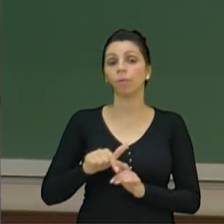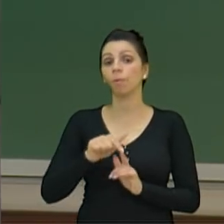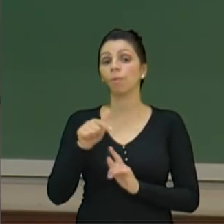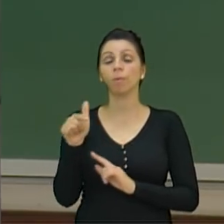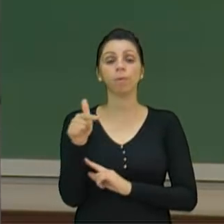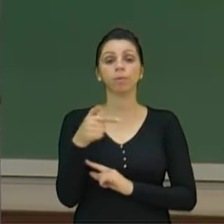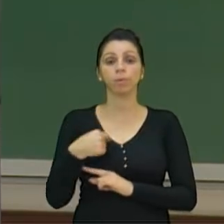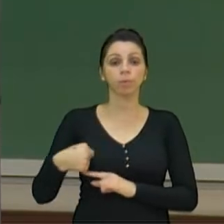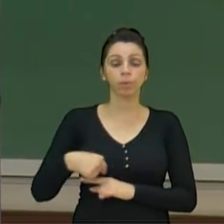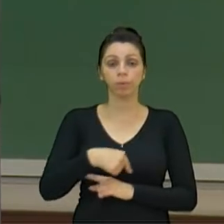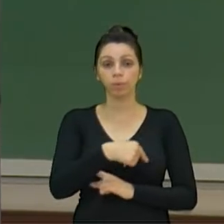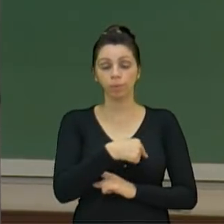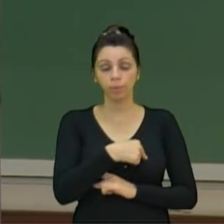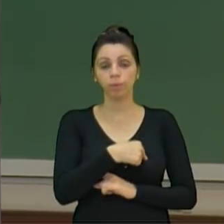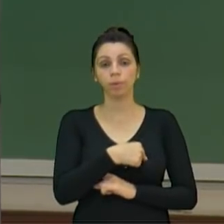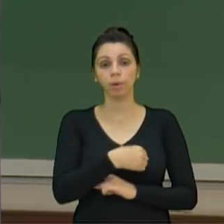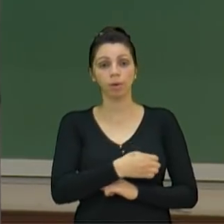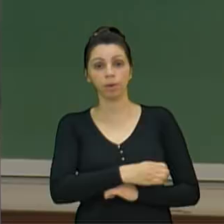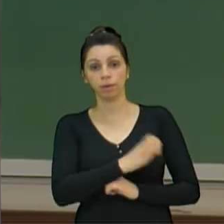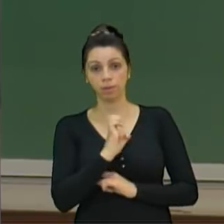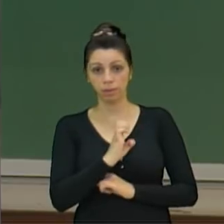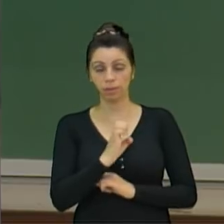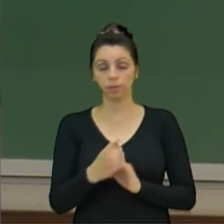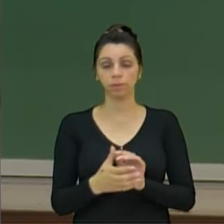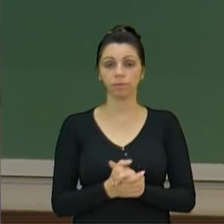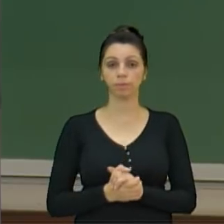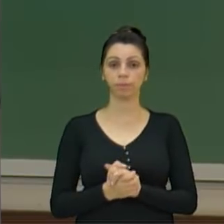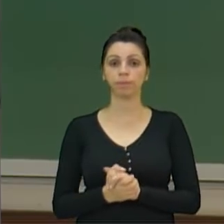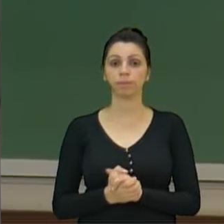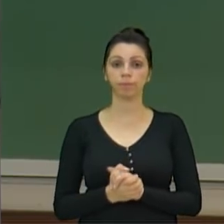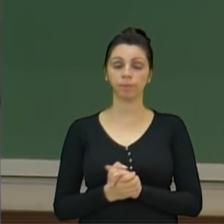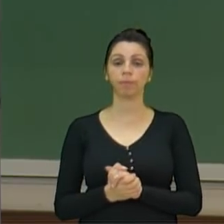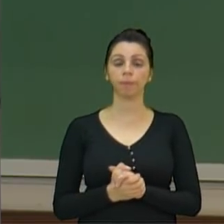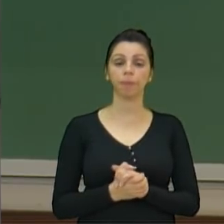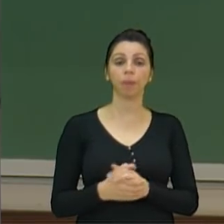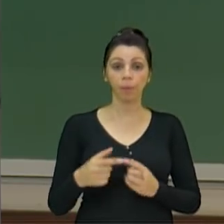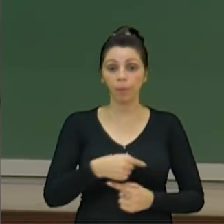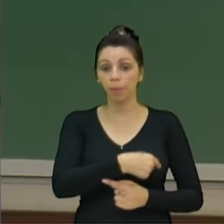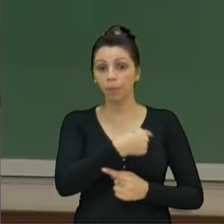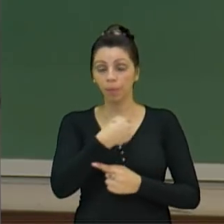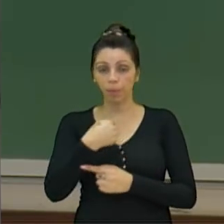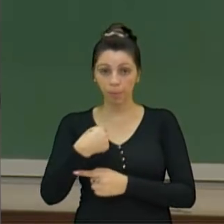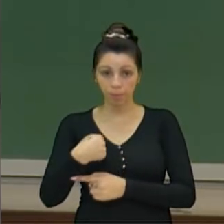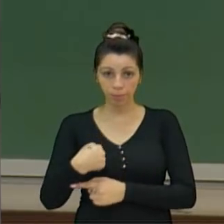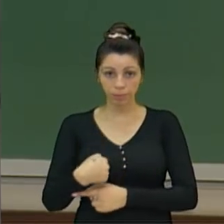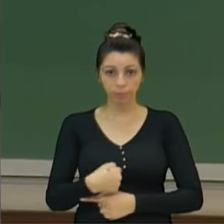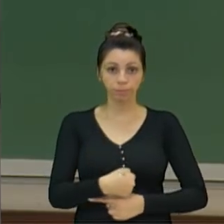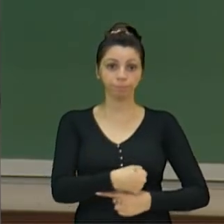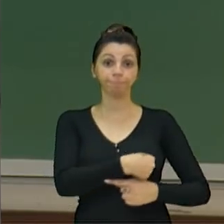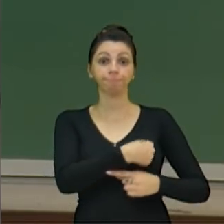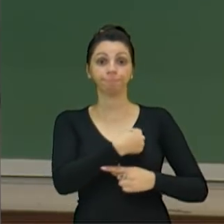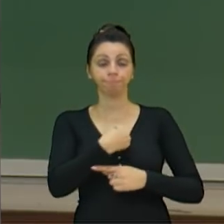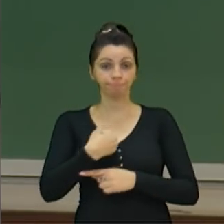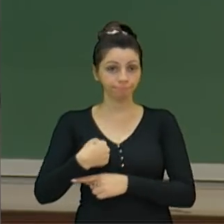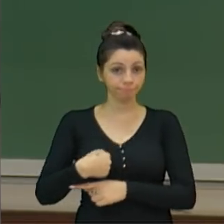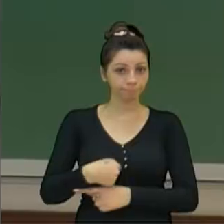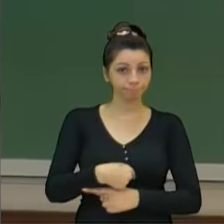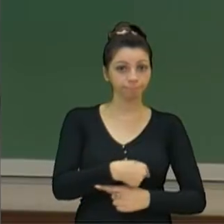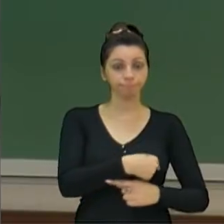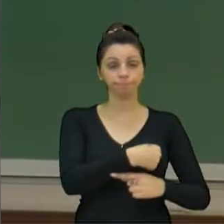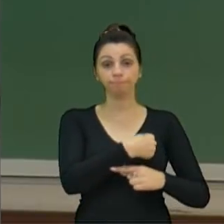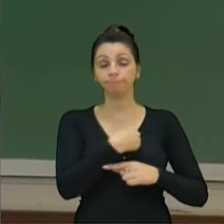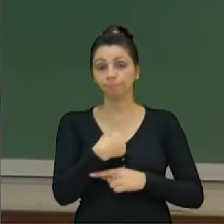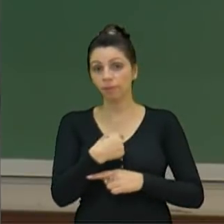lado, pelo lado esquerdo. Então, frisando, este processo de sair do coração, ir para os pulmões